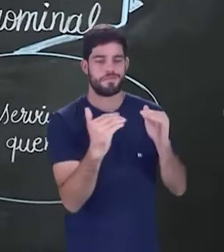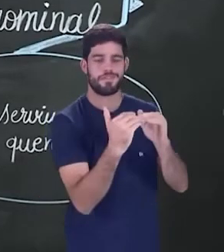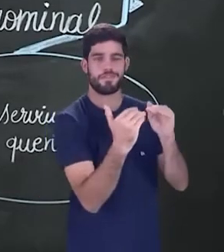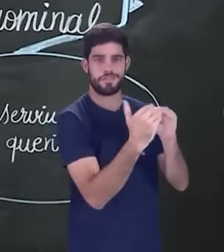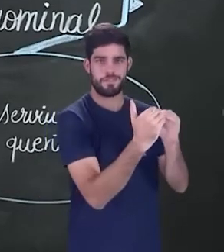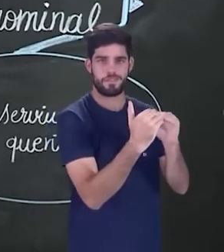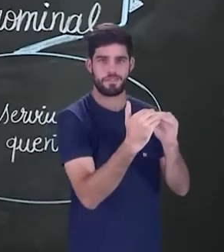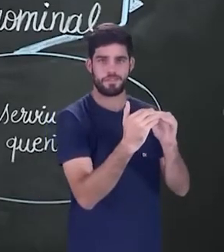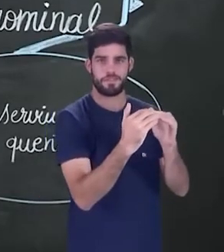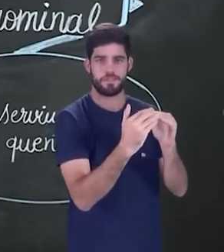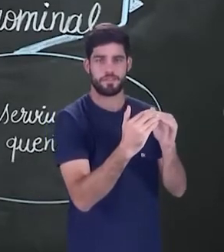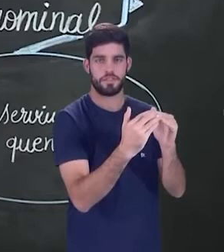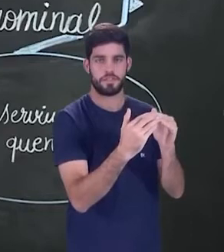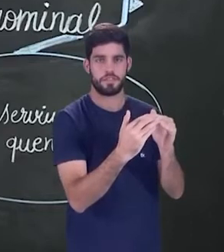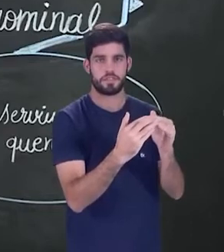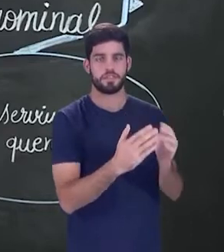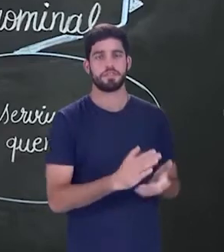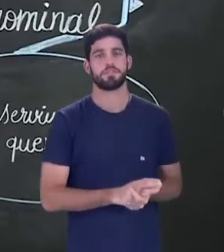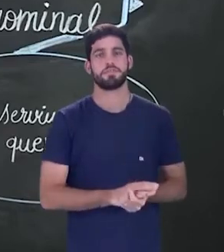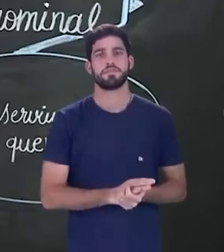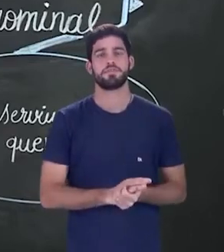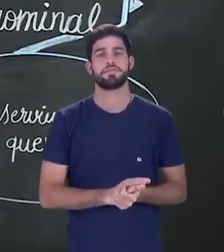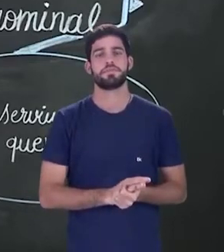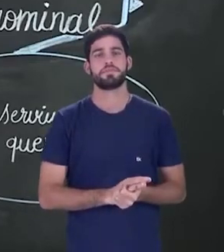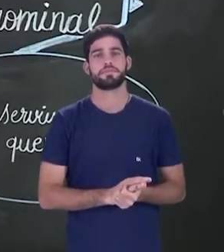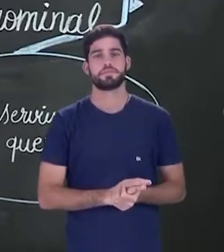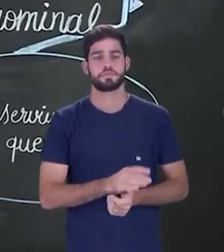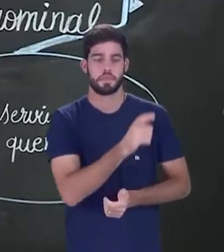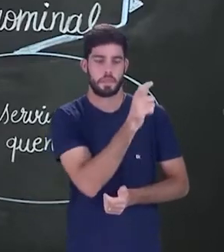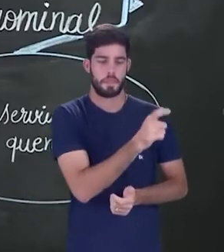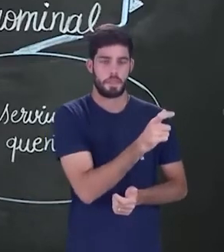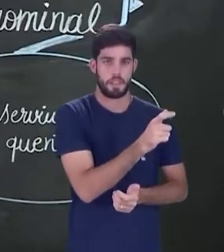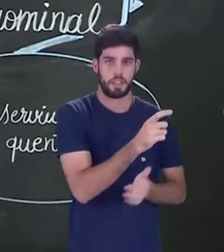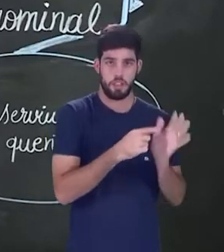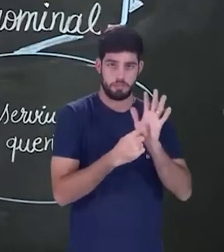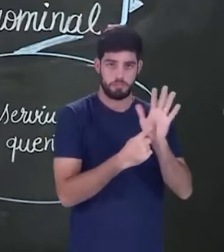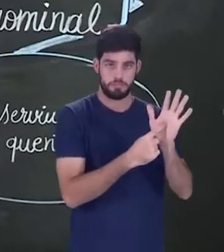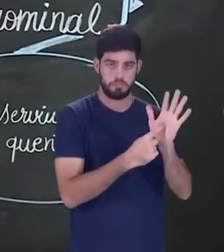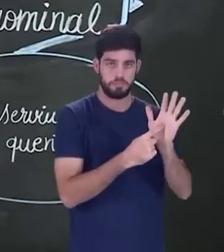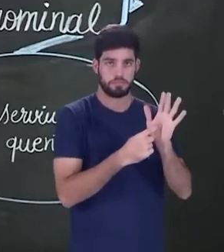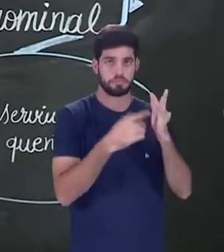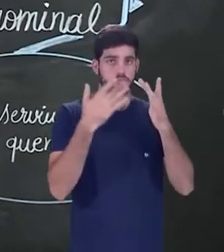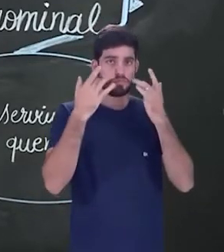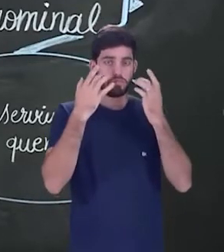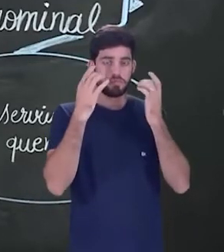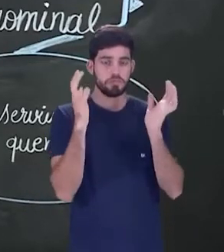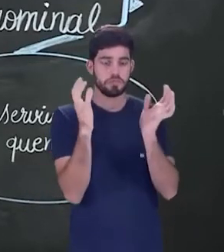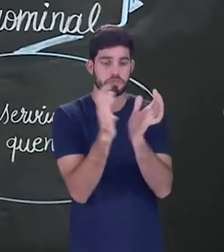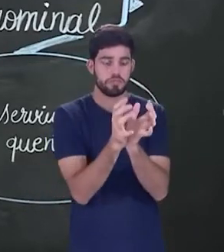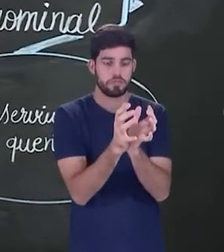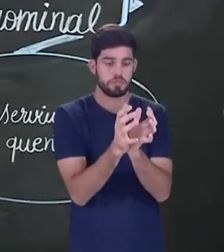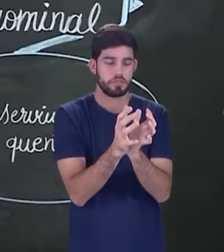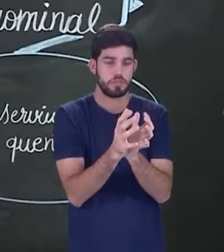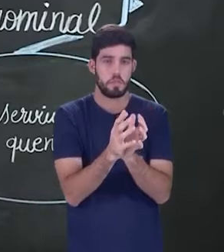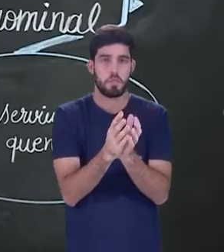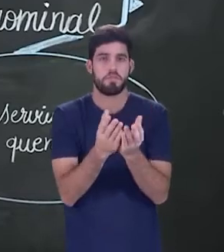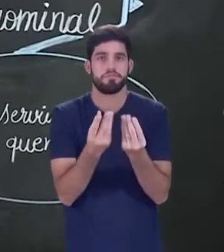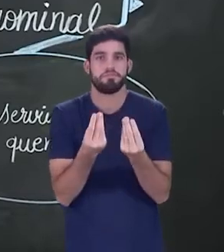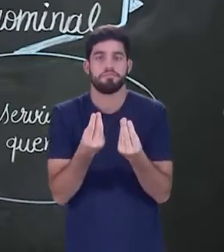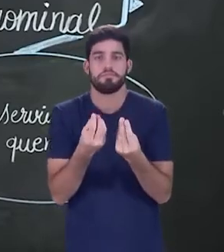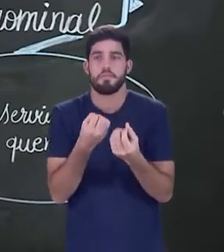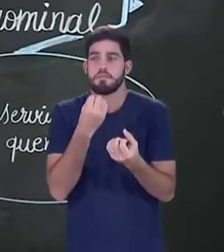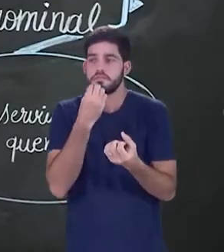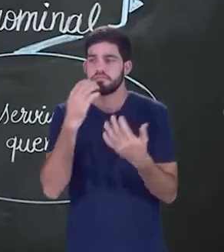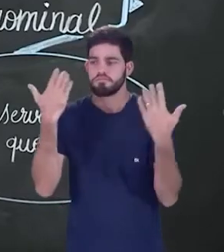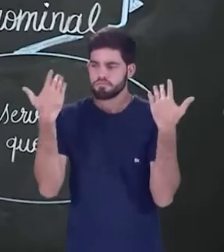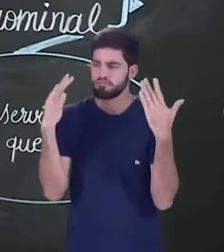é necessária na língua, que a gente chama de concordância. As peças teatrais do grupo são muito elogiadas.